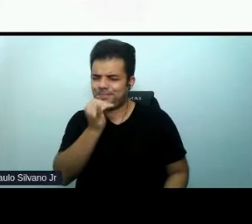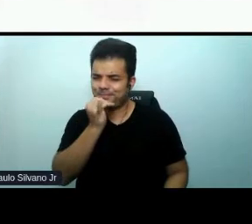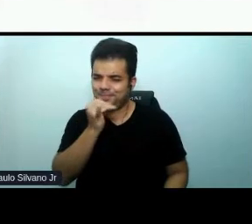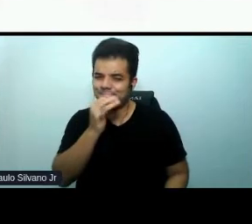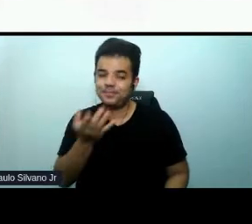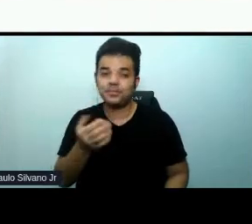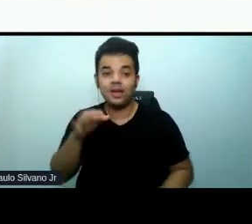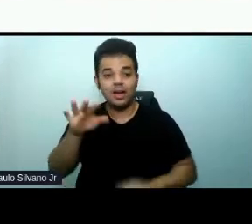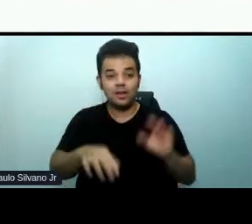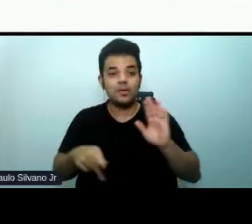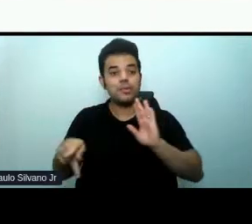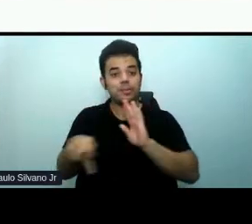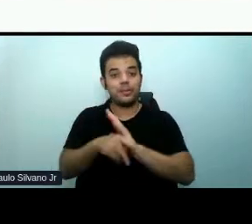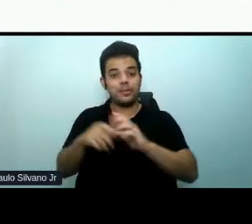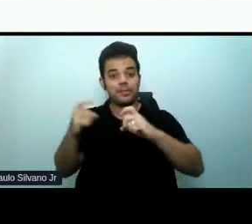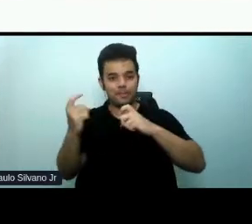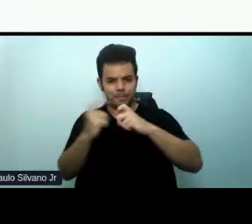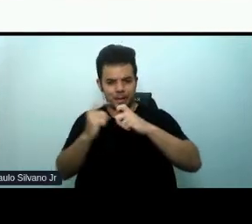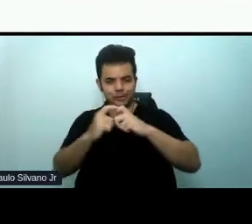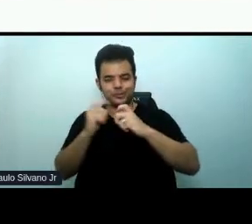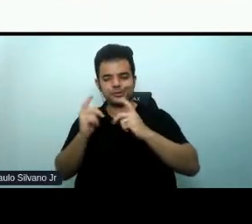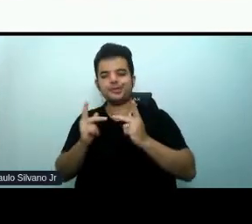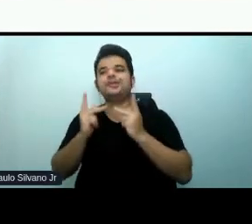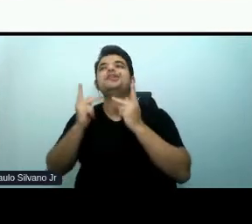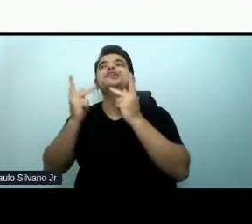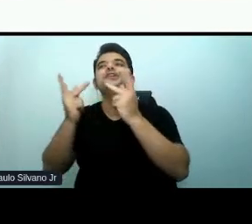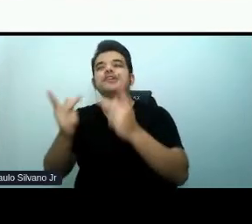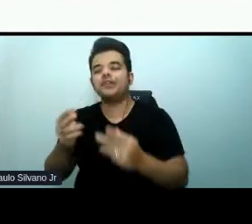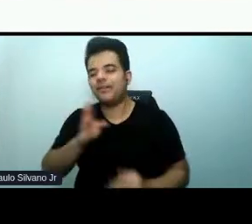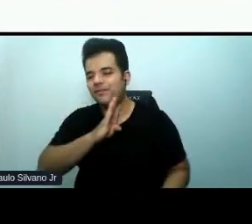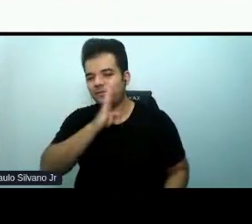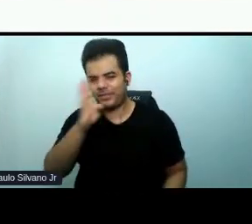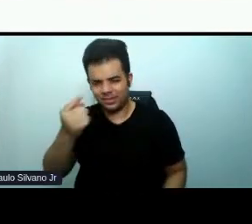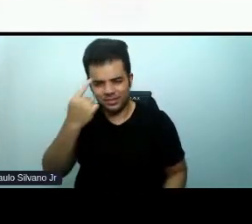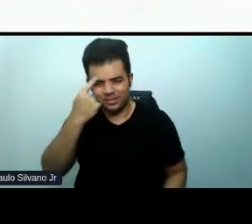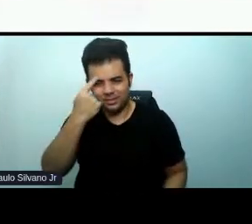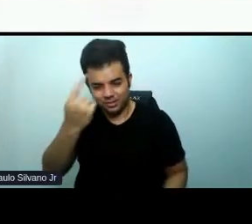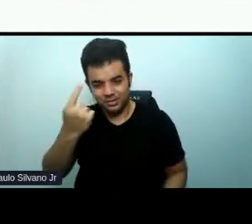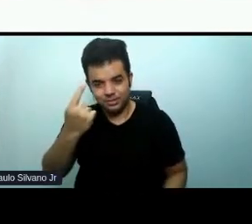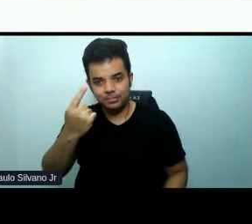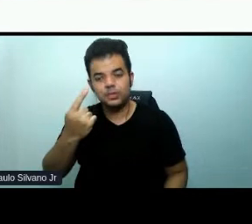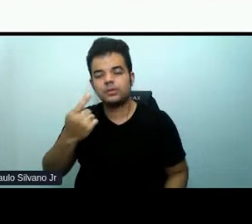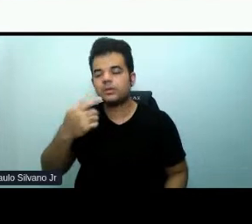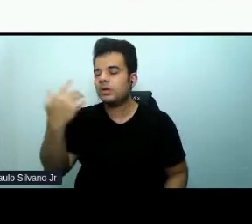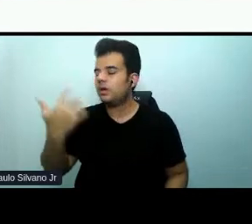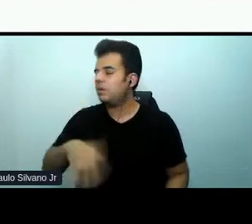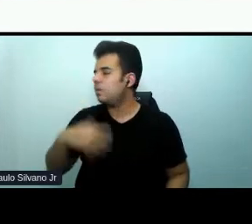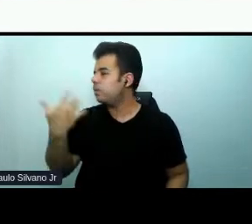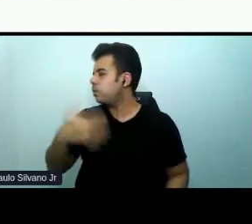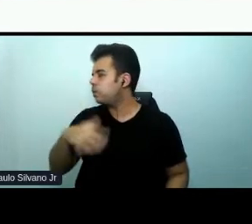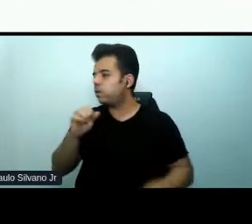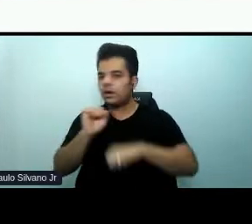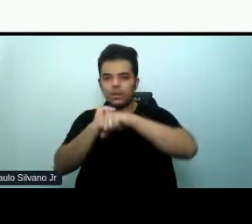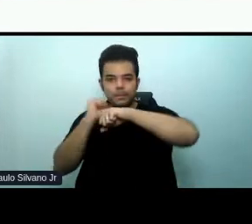coisas, consultas médicas, por exemplo, né? Acho que isso reforçou muito com a